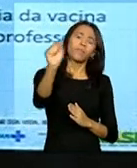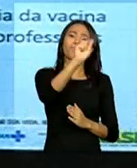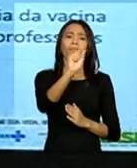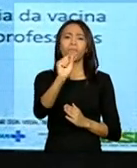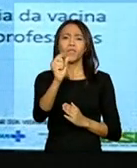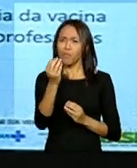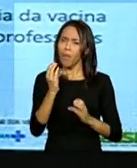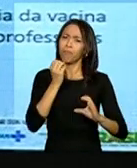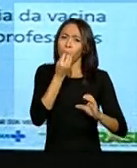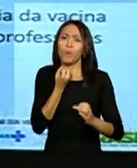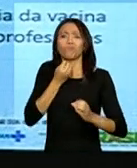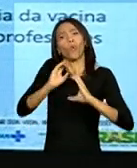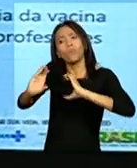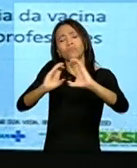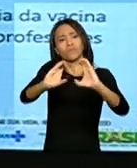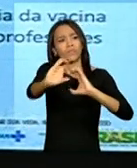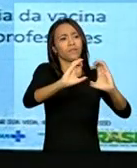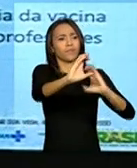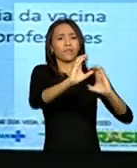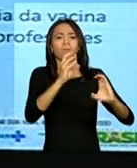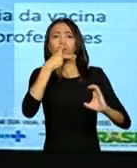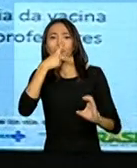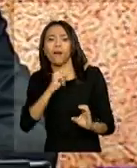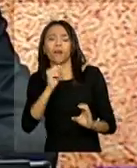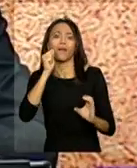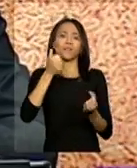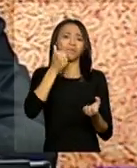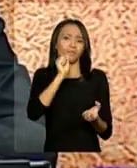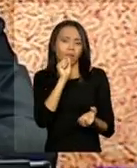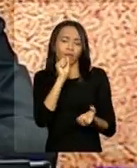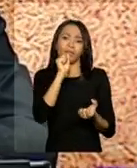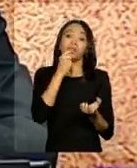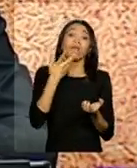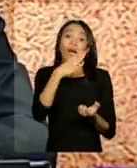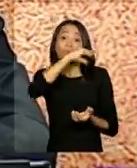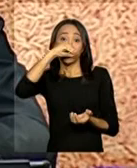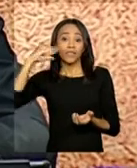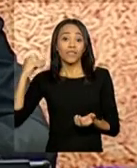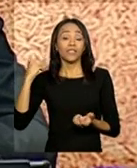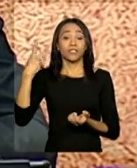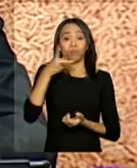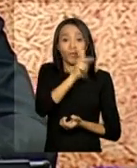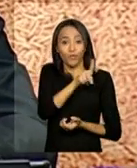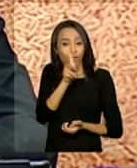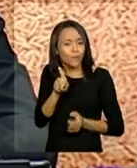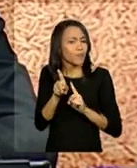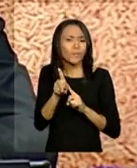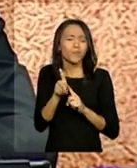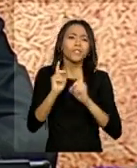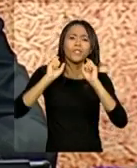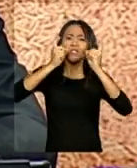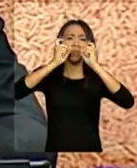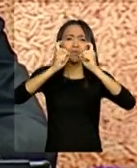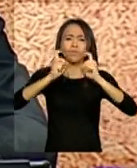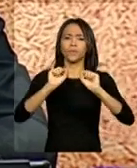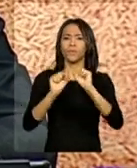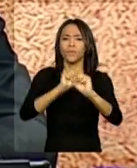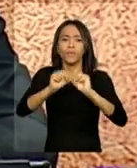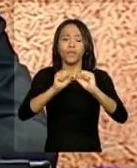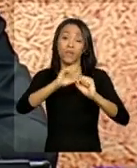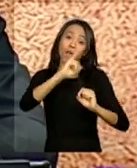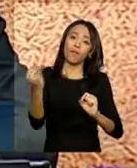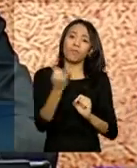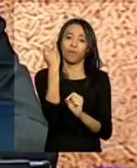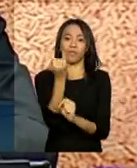comunicação eh com pais adolescentes professores eh para discutir a importância da